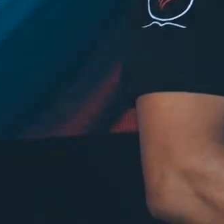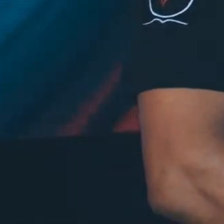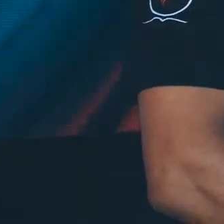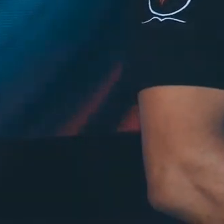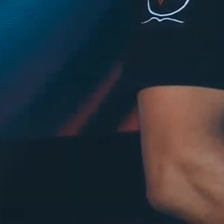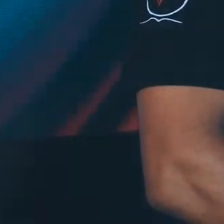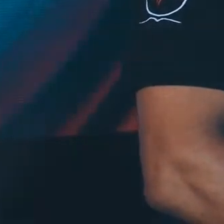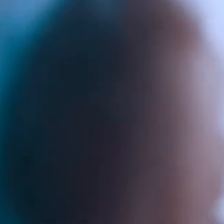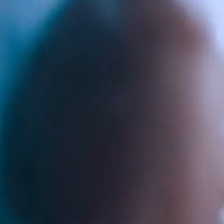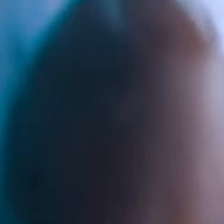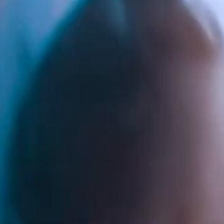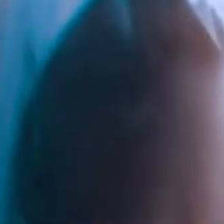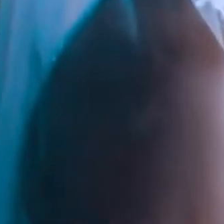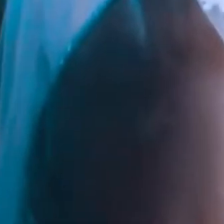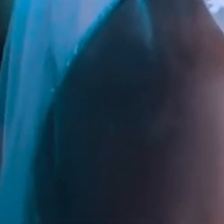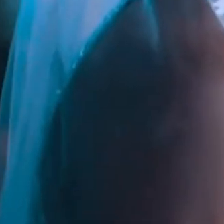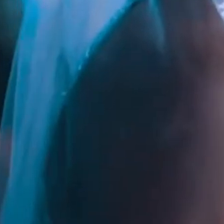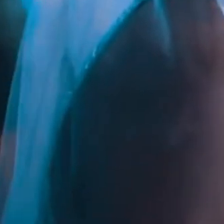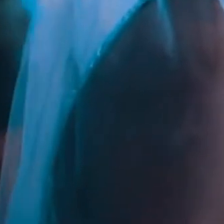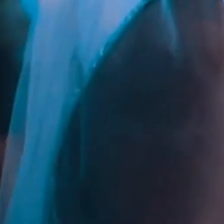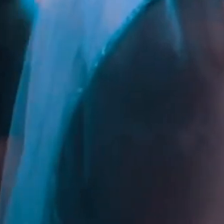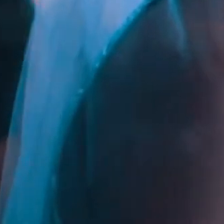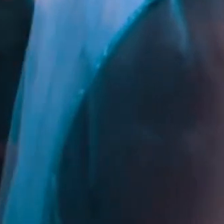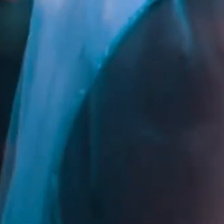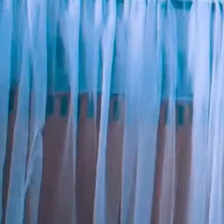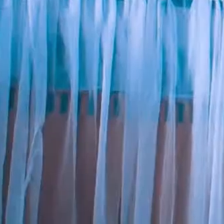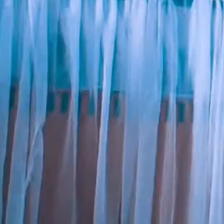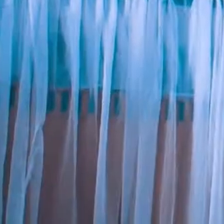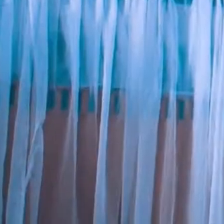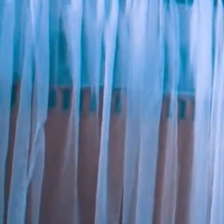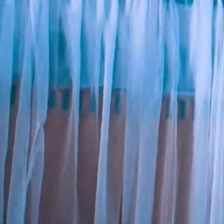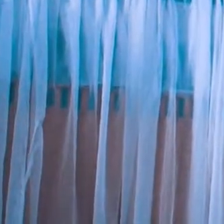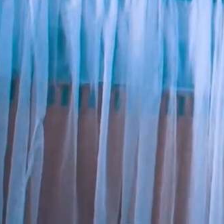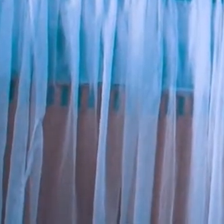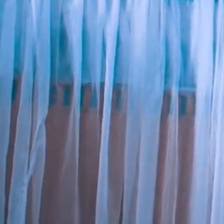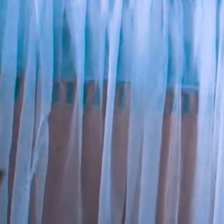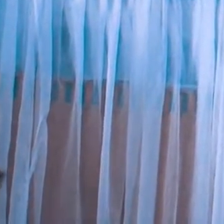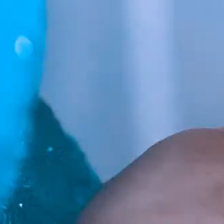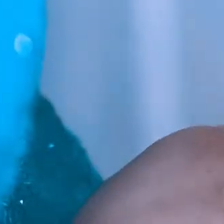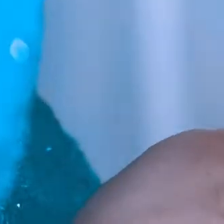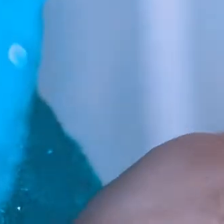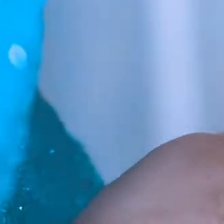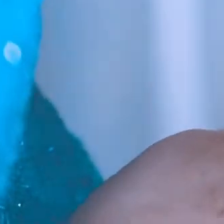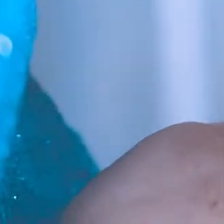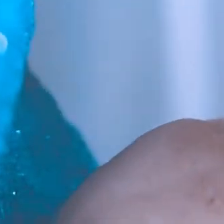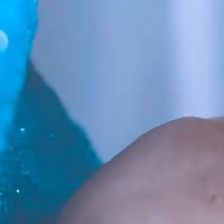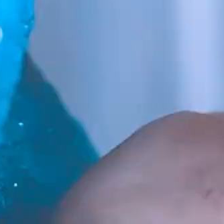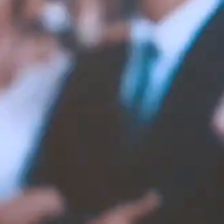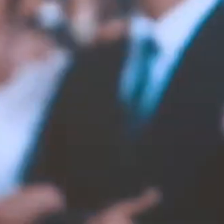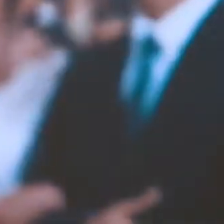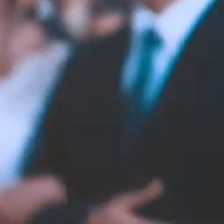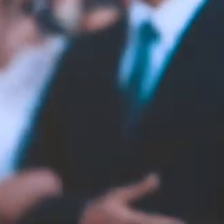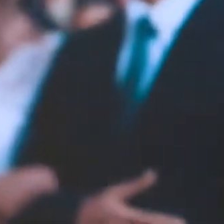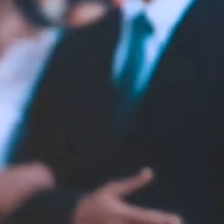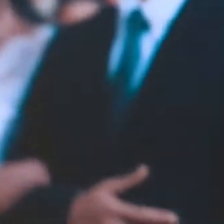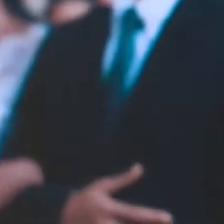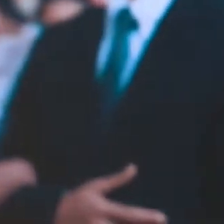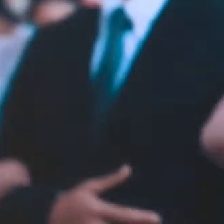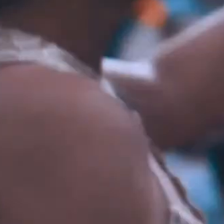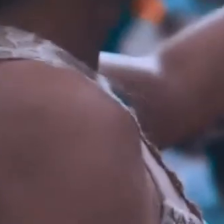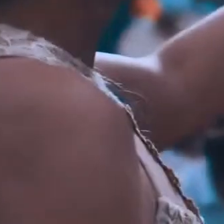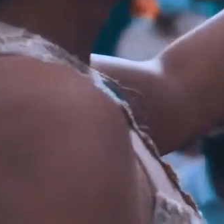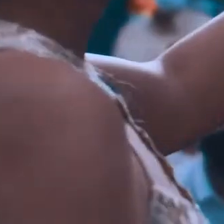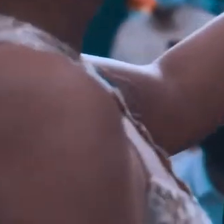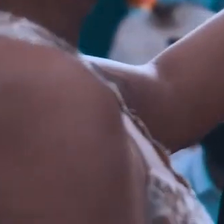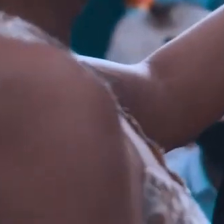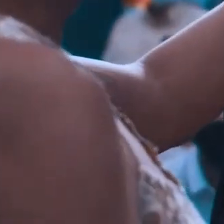se preparando para casar. E ao final do ano, encerramos o ano com um casamento coletivo para todos aqueles que querem ter a oportunidade de casar